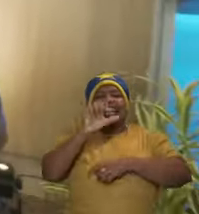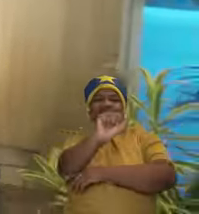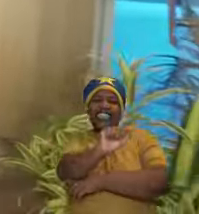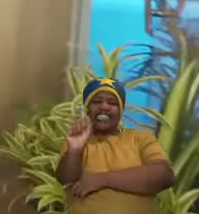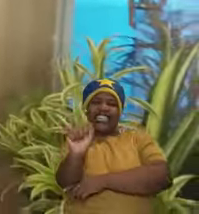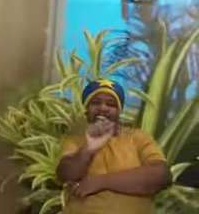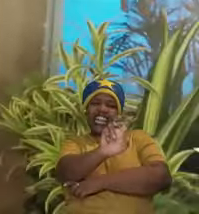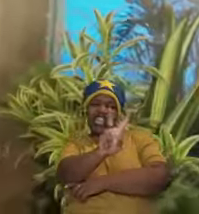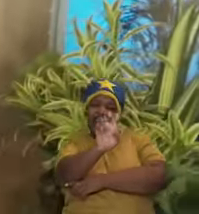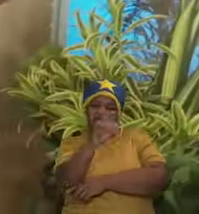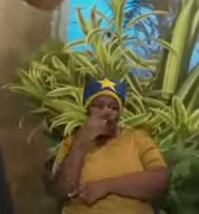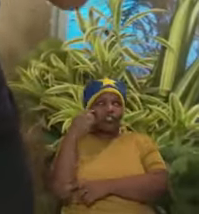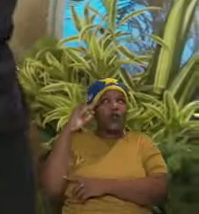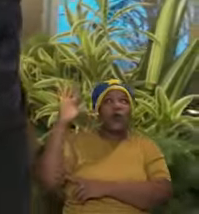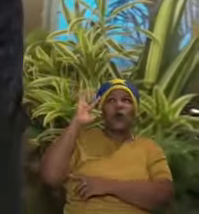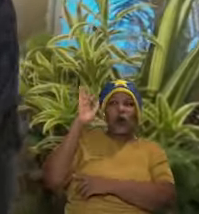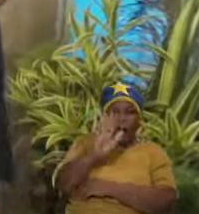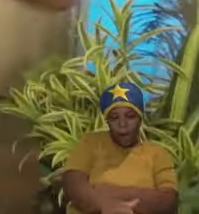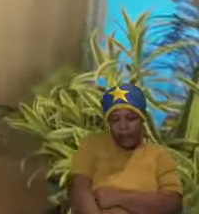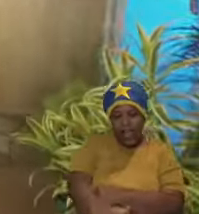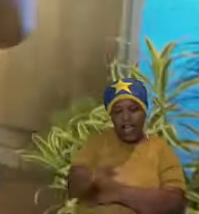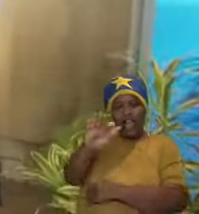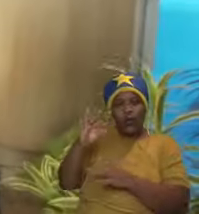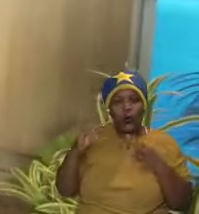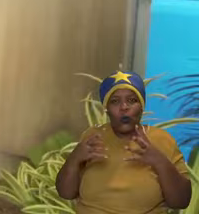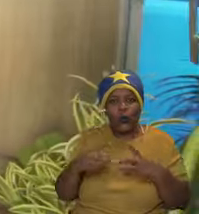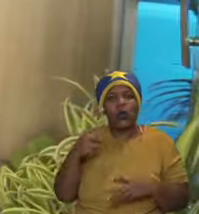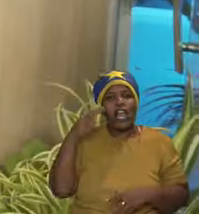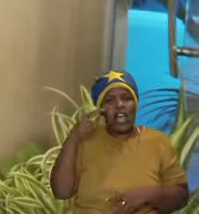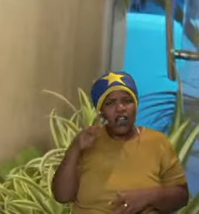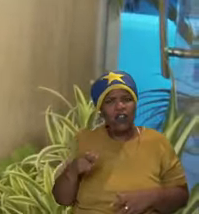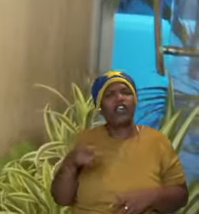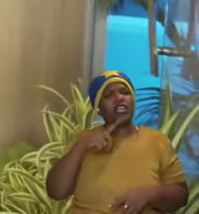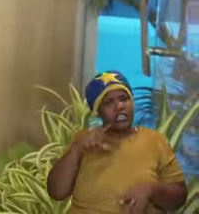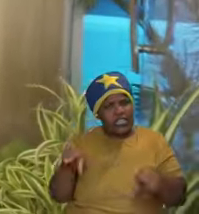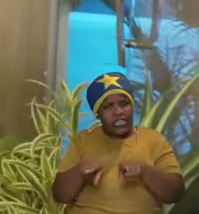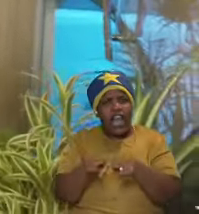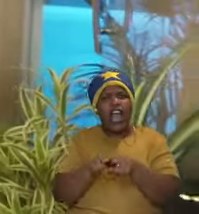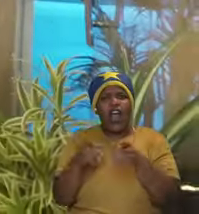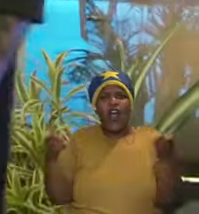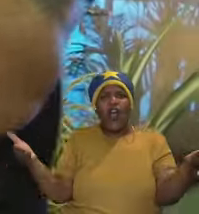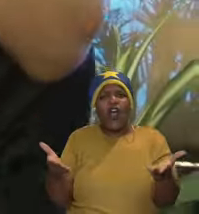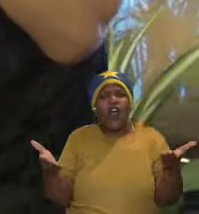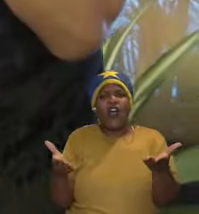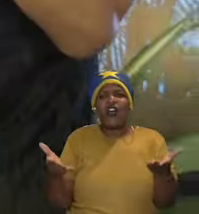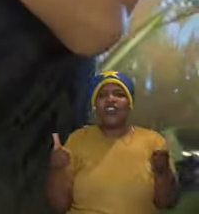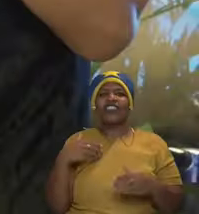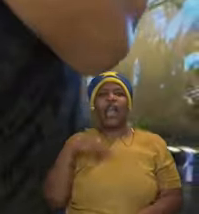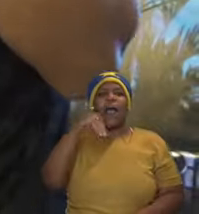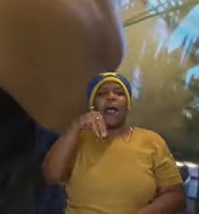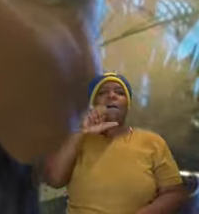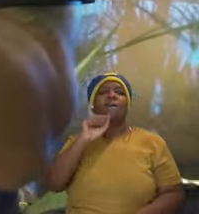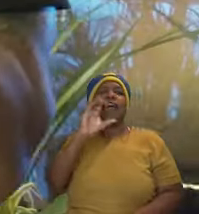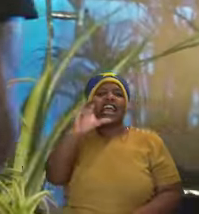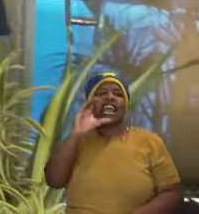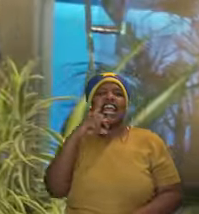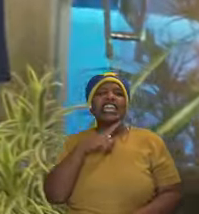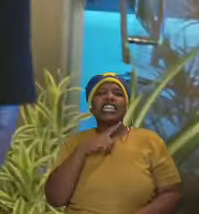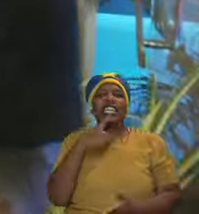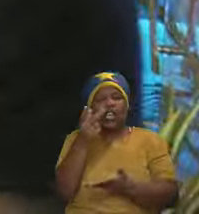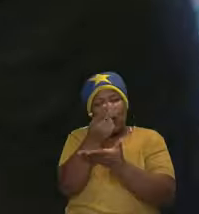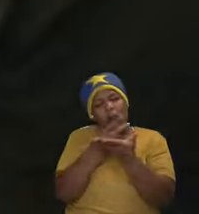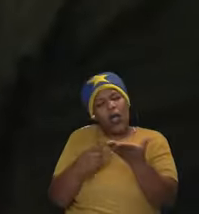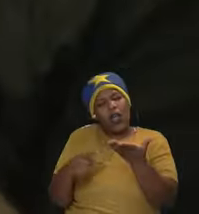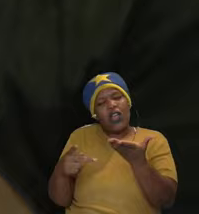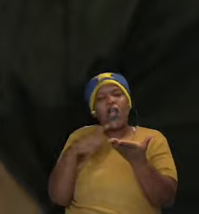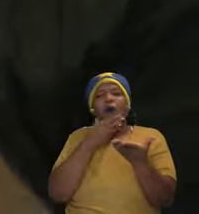Nós sonhou de moleque, lembro dos bugas até. Já fui desordem na classe, hoje praia e fiquei mec. Era um poeta, né, mano? Tipo